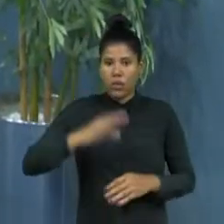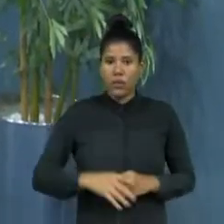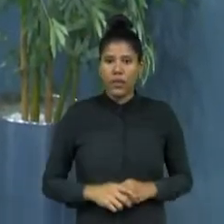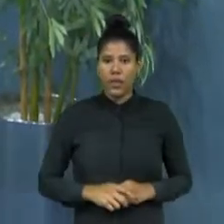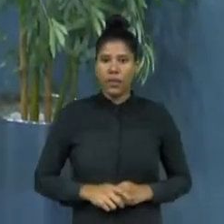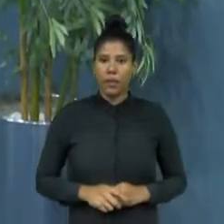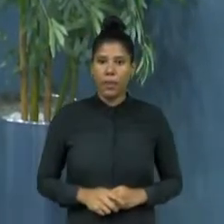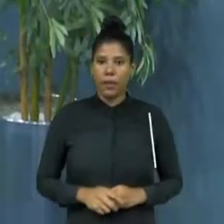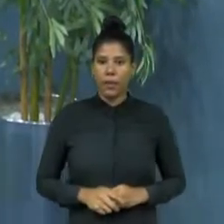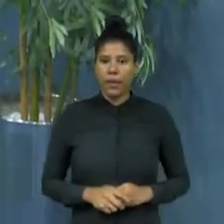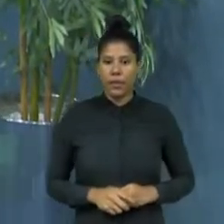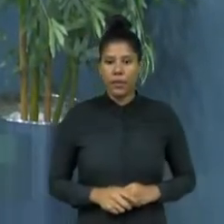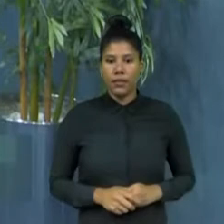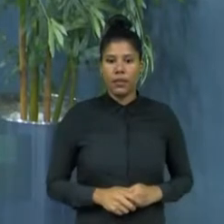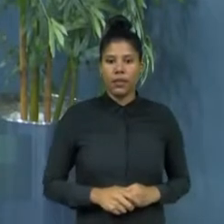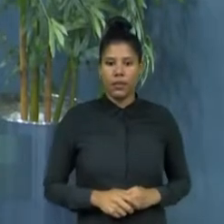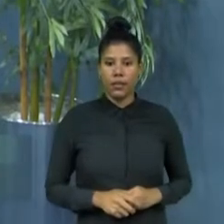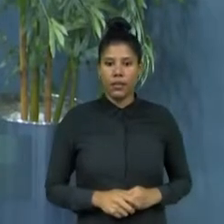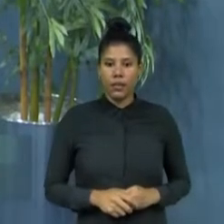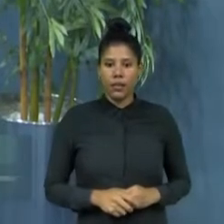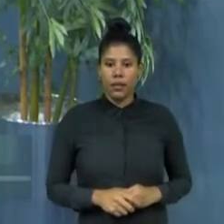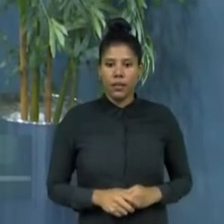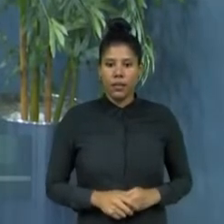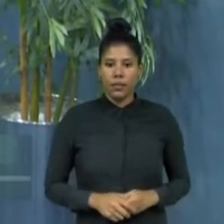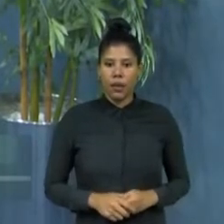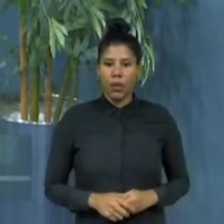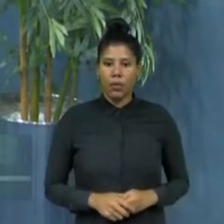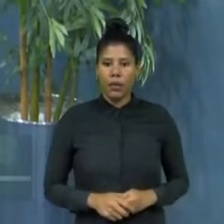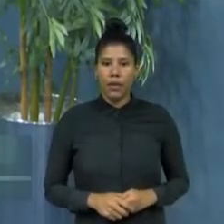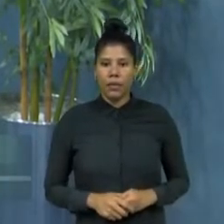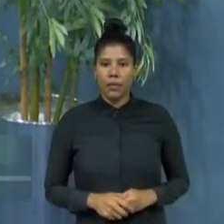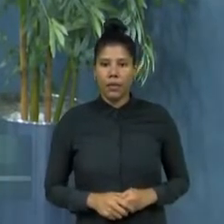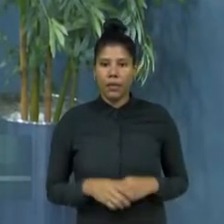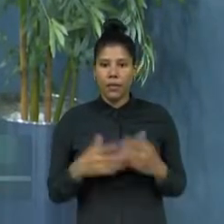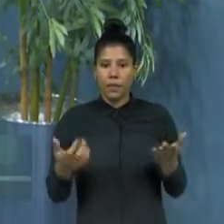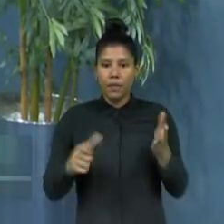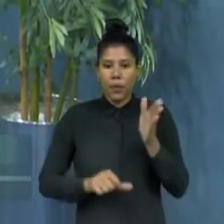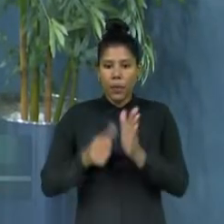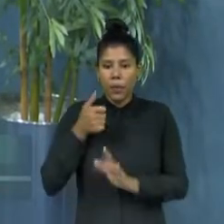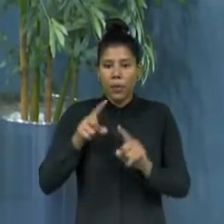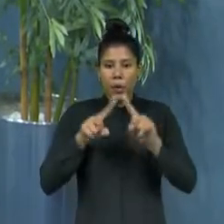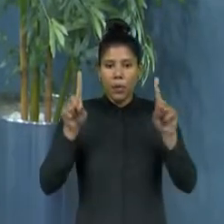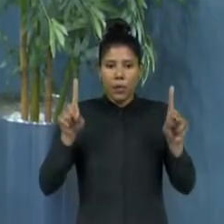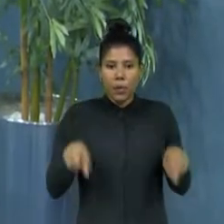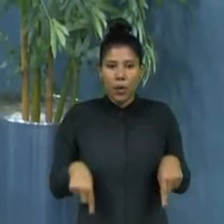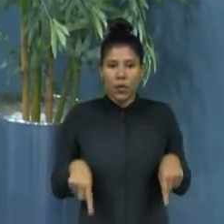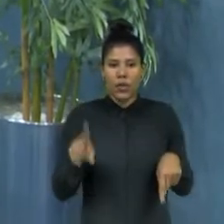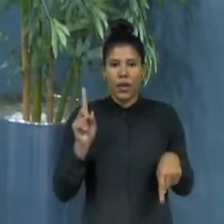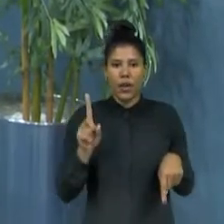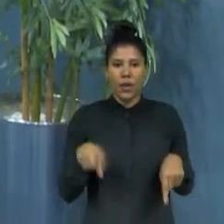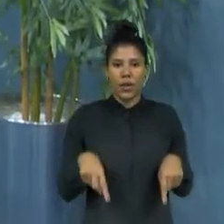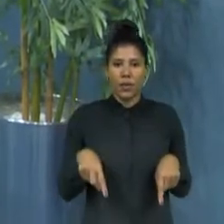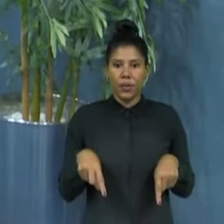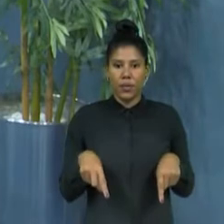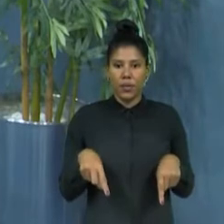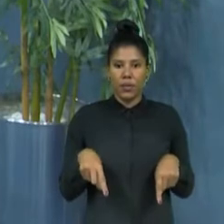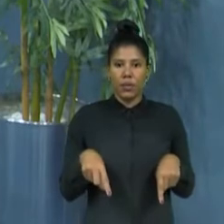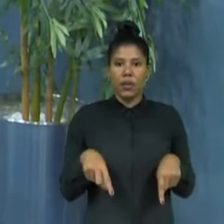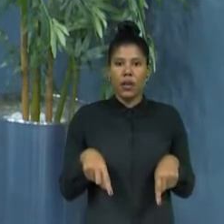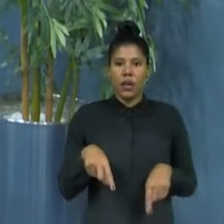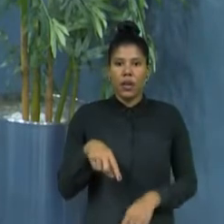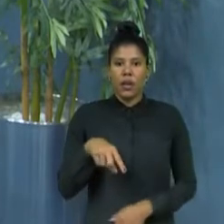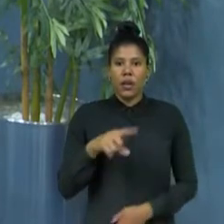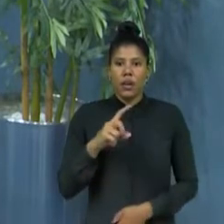encaminhou 2 projetos de lei à Assembleia Legislativa. O primeiro deles faz a aplicação da alíquota modal, quer dizer, da alíquota